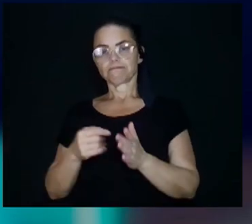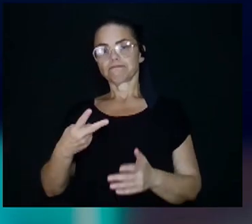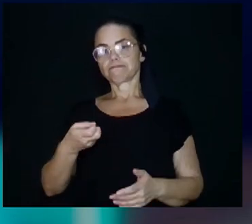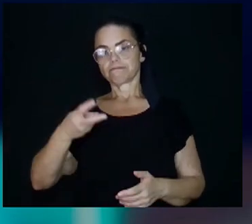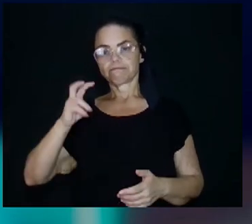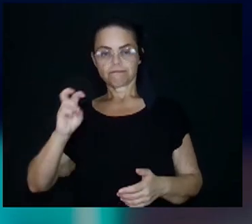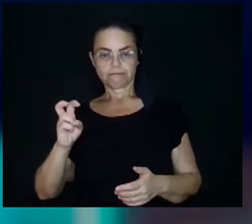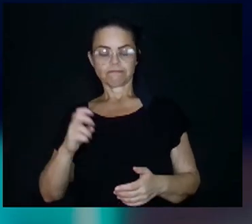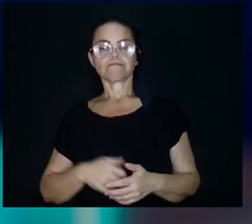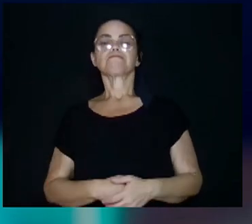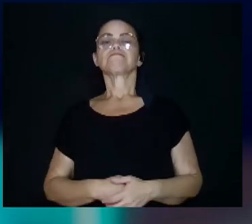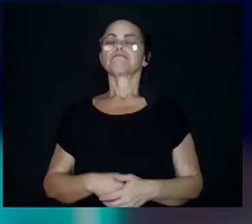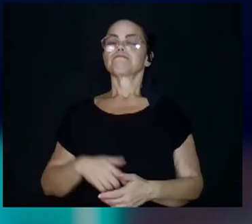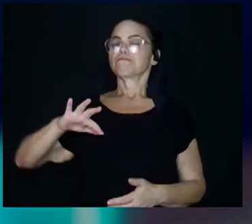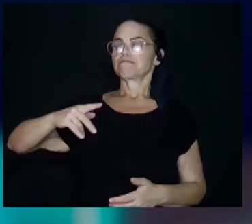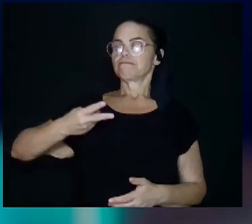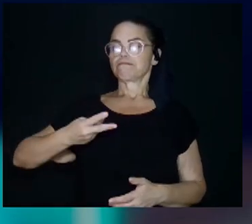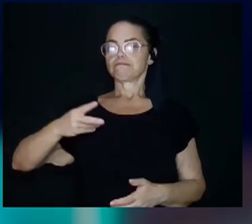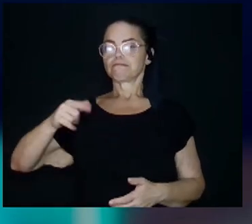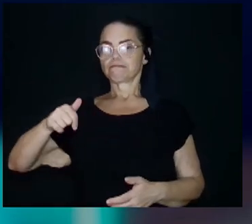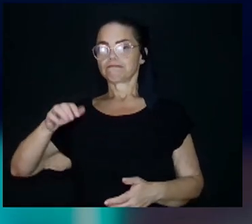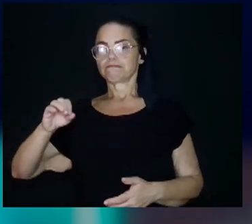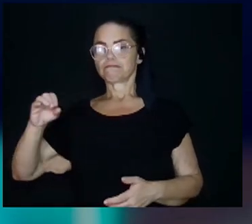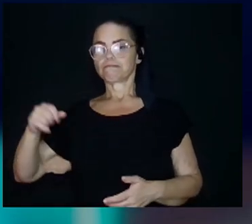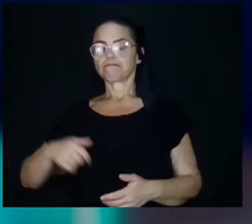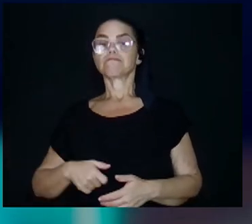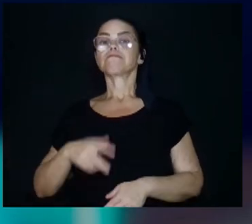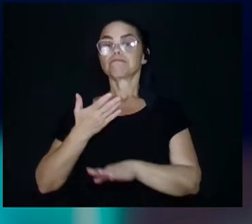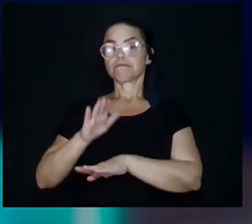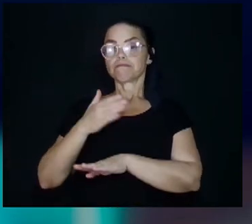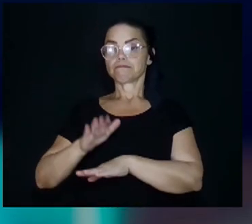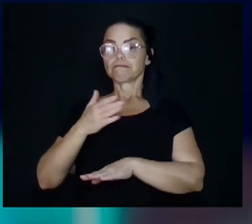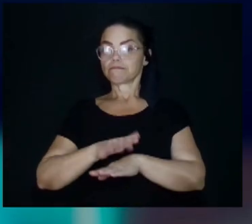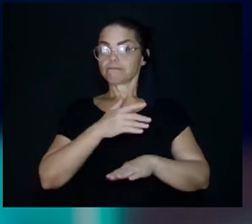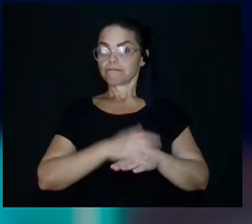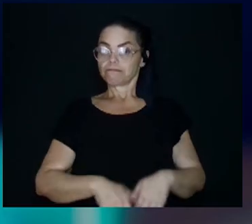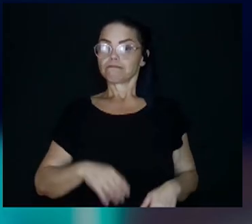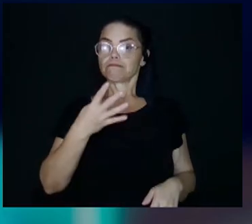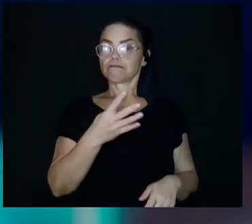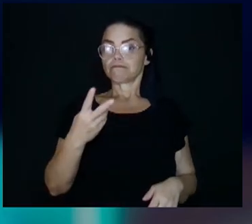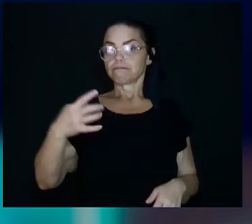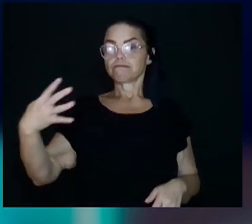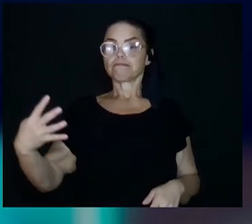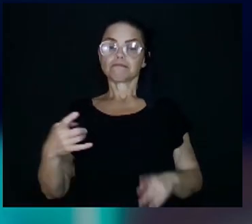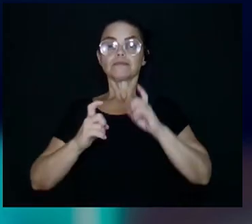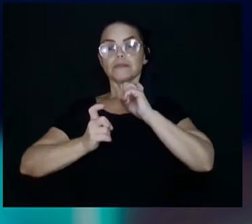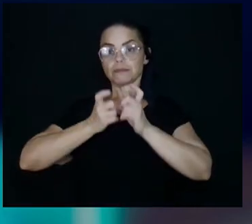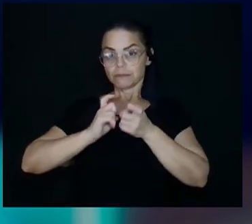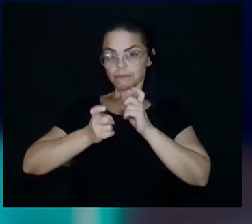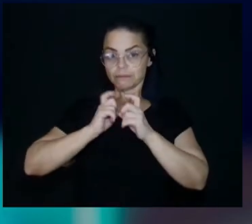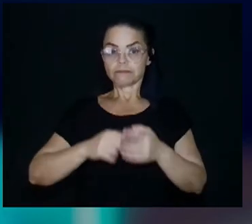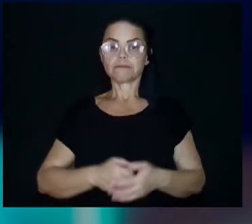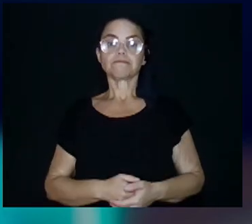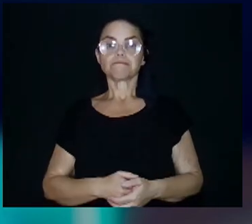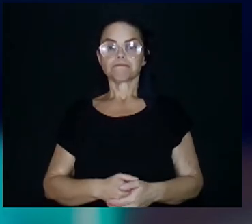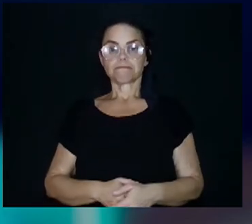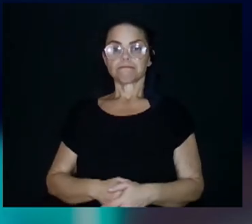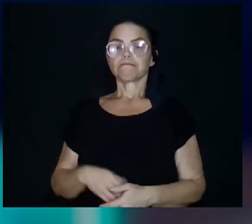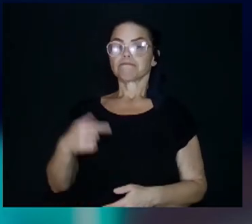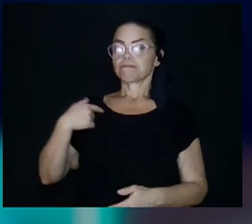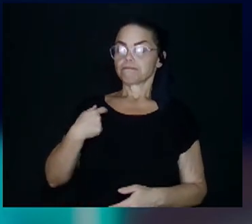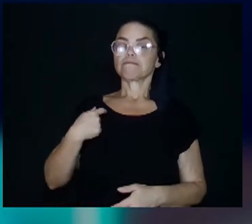em torno de 2.700 participações em 424 reuniões, seja no formato